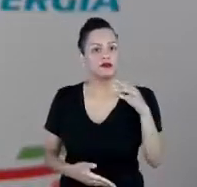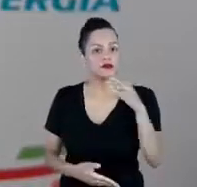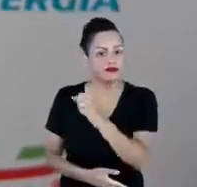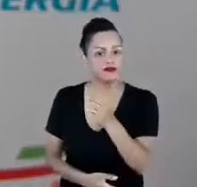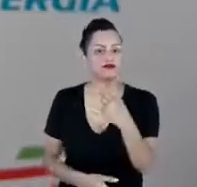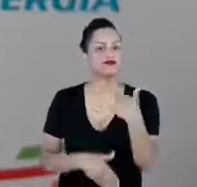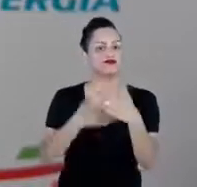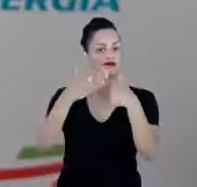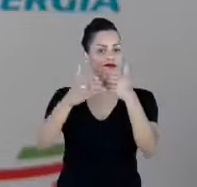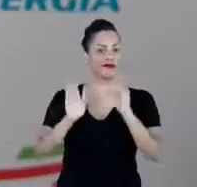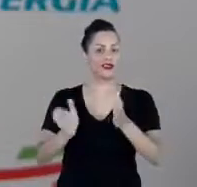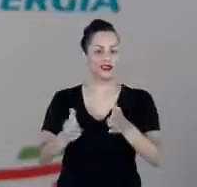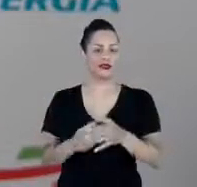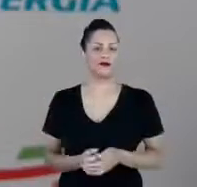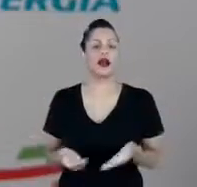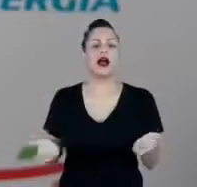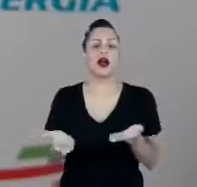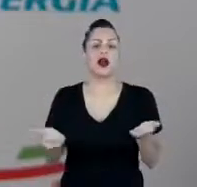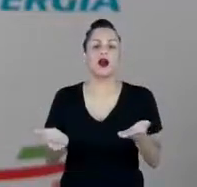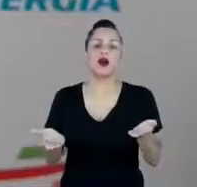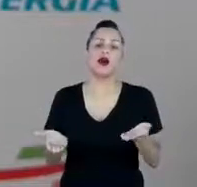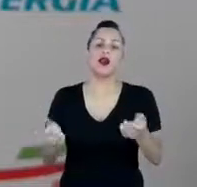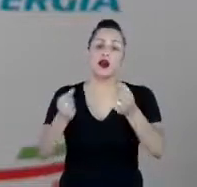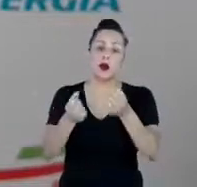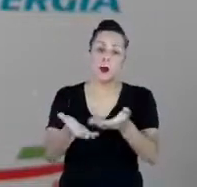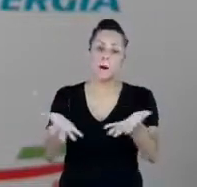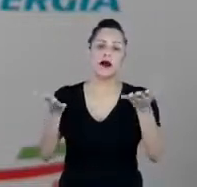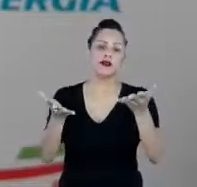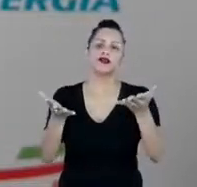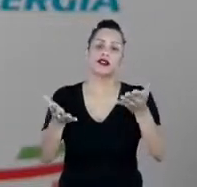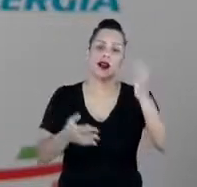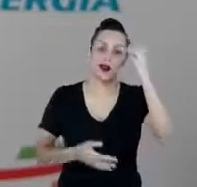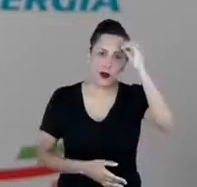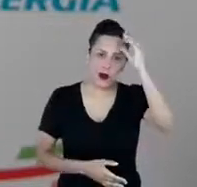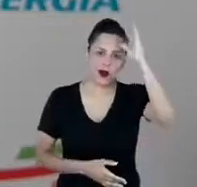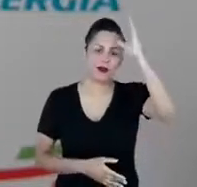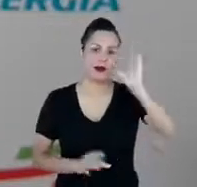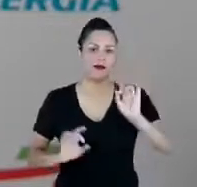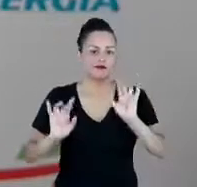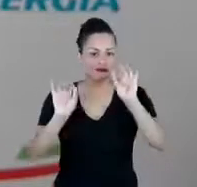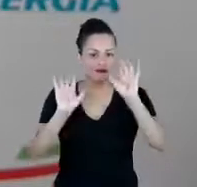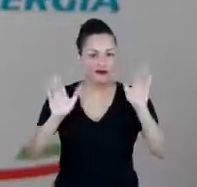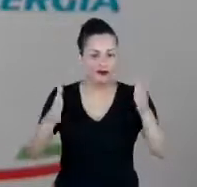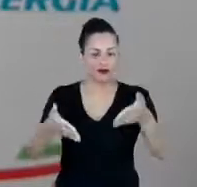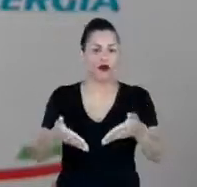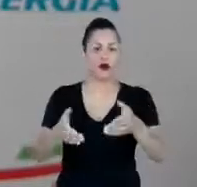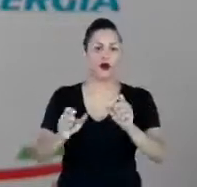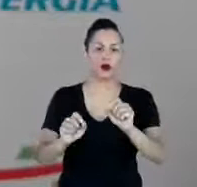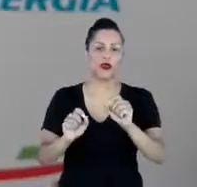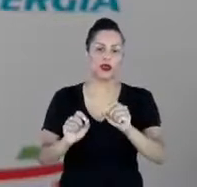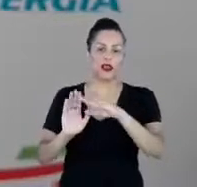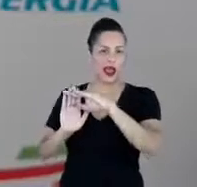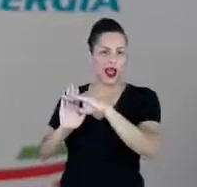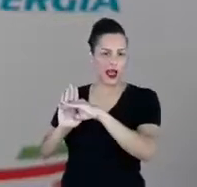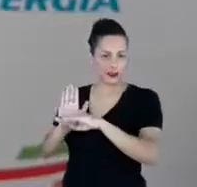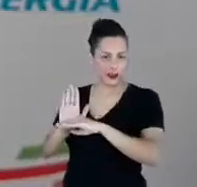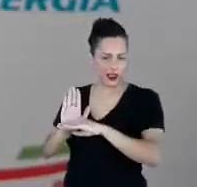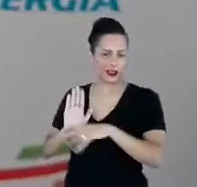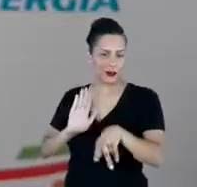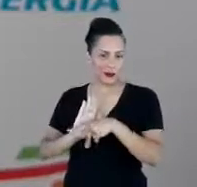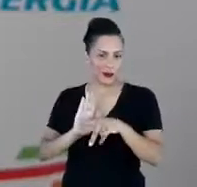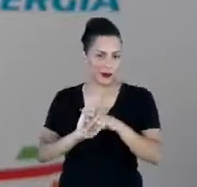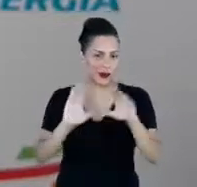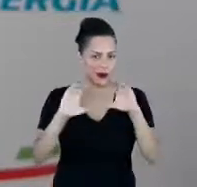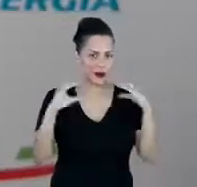gostaria de vamos compartilhar agora o nosso conhecimento e especial de idade durante a agenda da conferência e